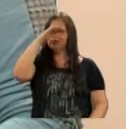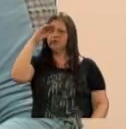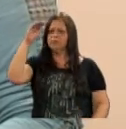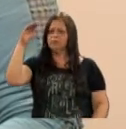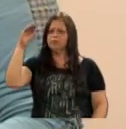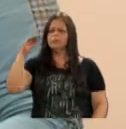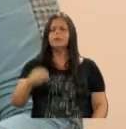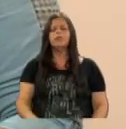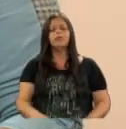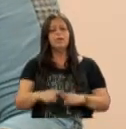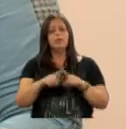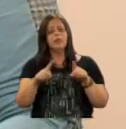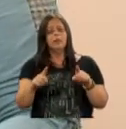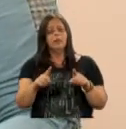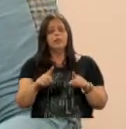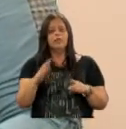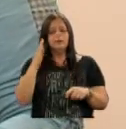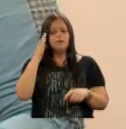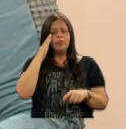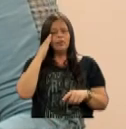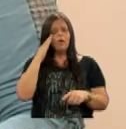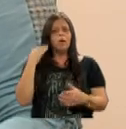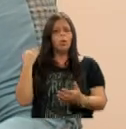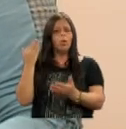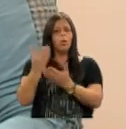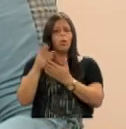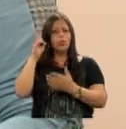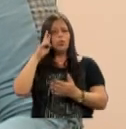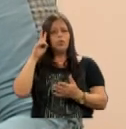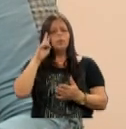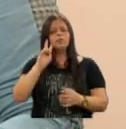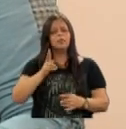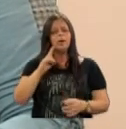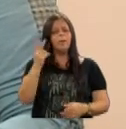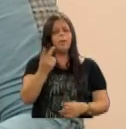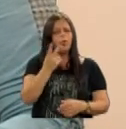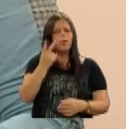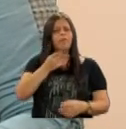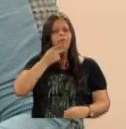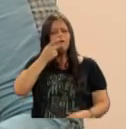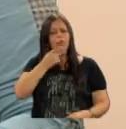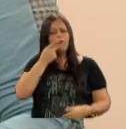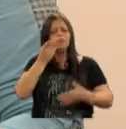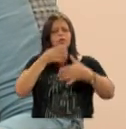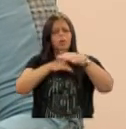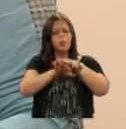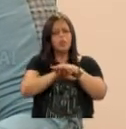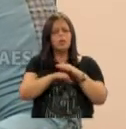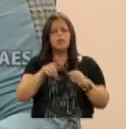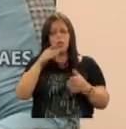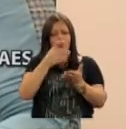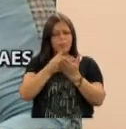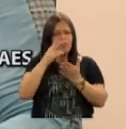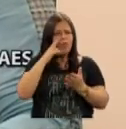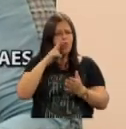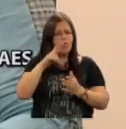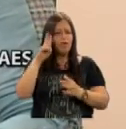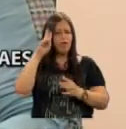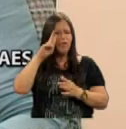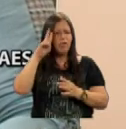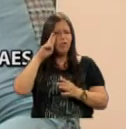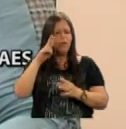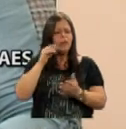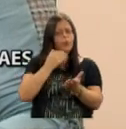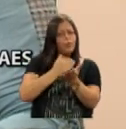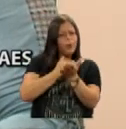atendidos então a gente sabe que ao longo da história a gente sempre tem procurado e tem se falado inclusão se começar a olhar a nossa história o